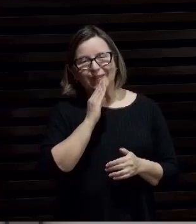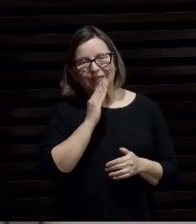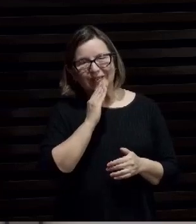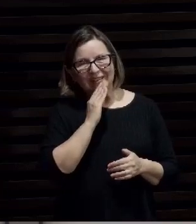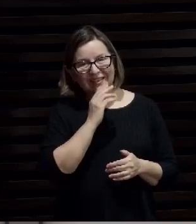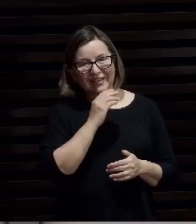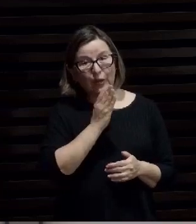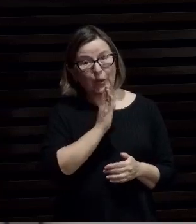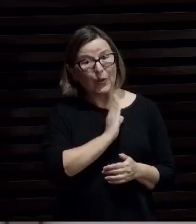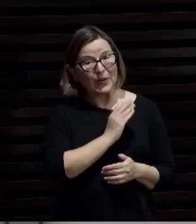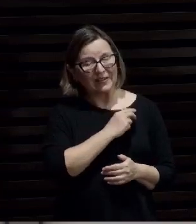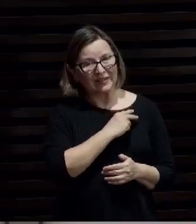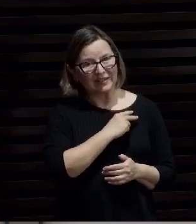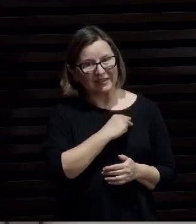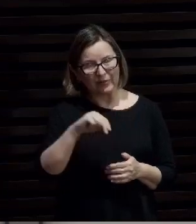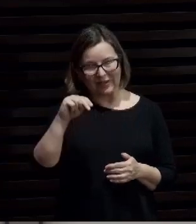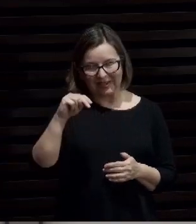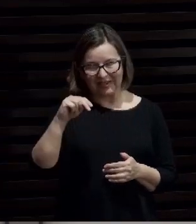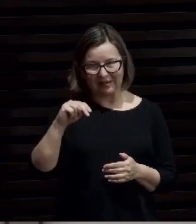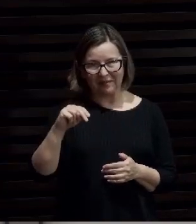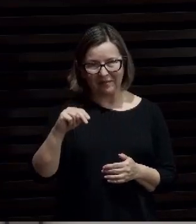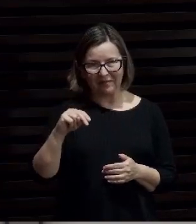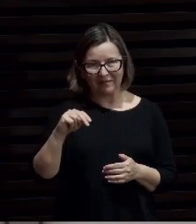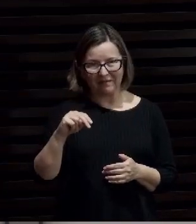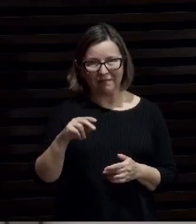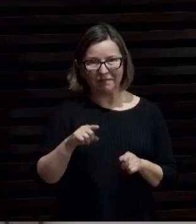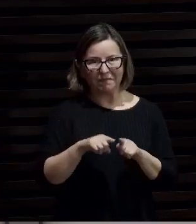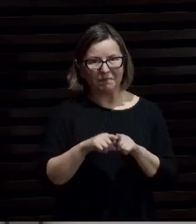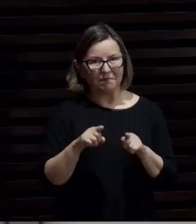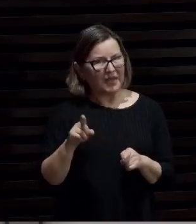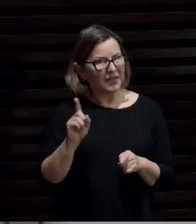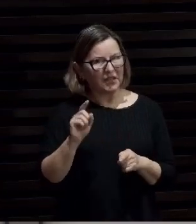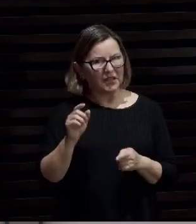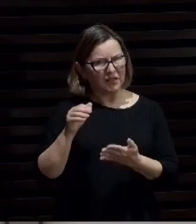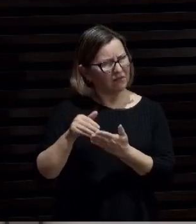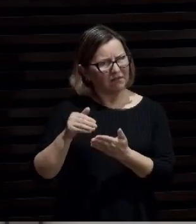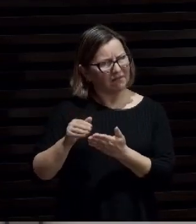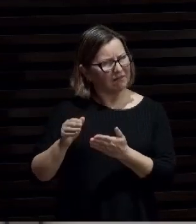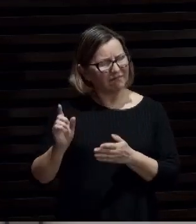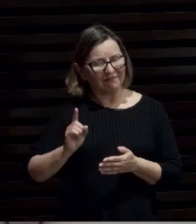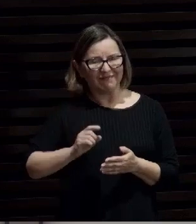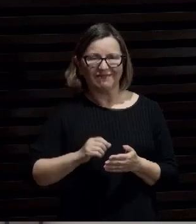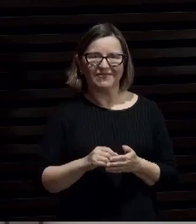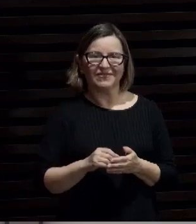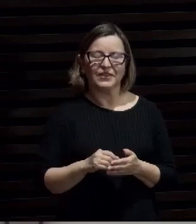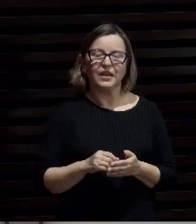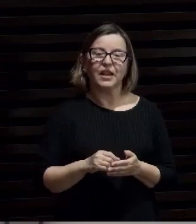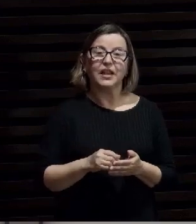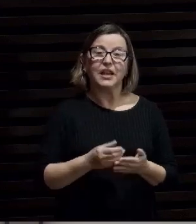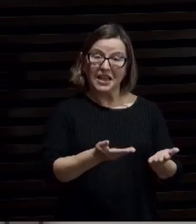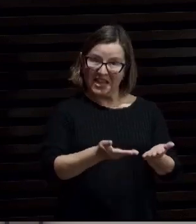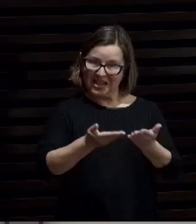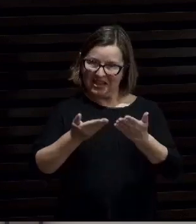dele, ele não o reprimiu, pelo contrário, o